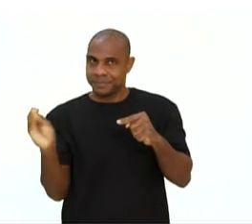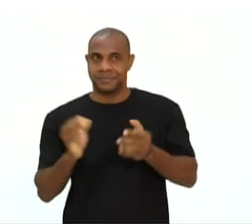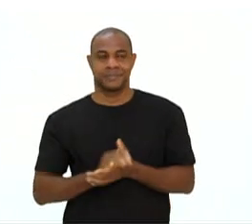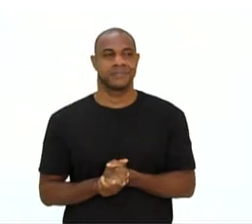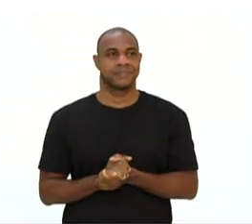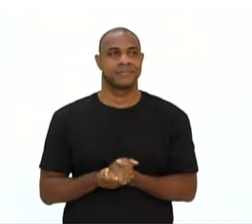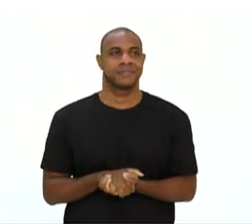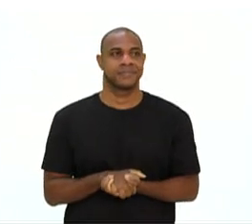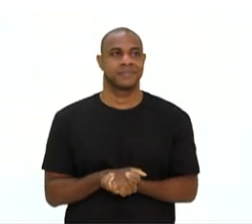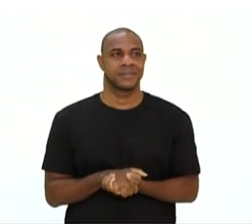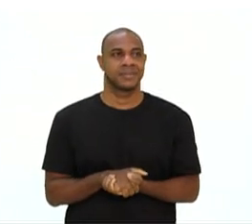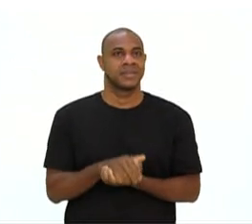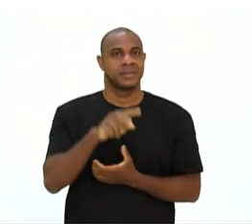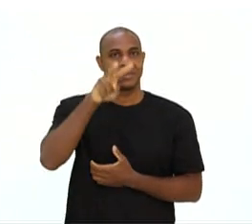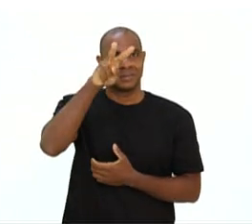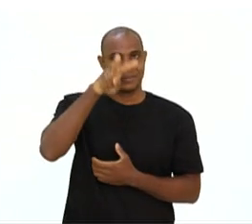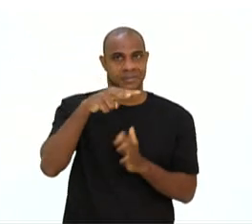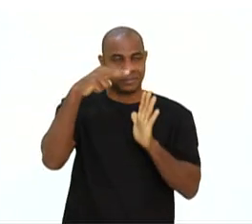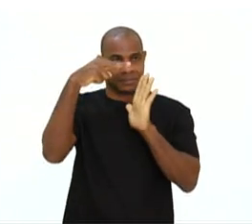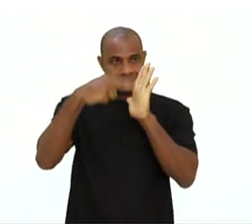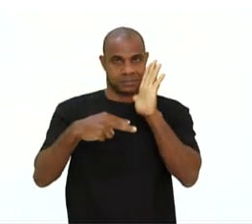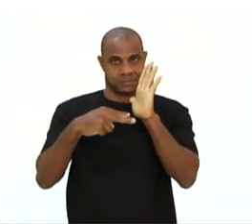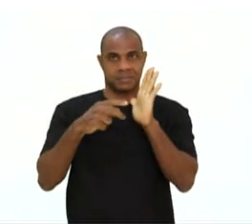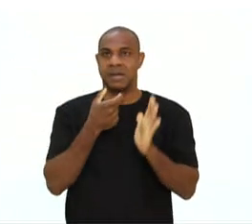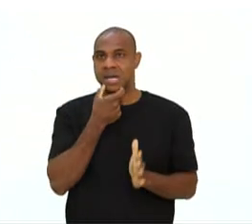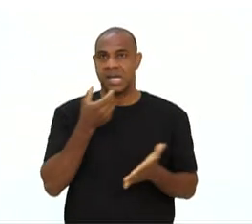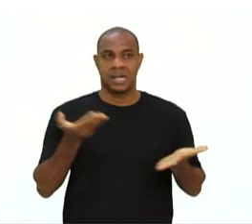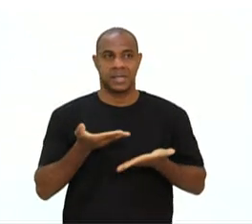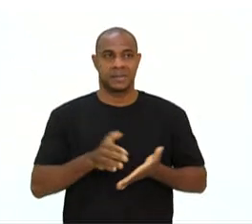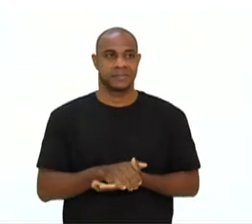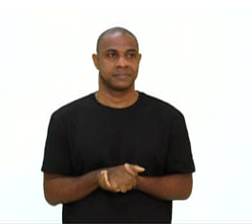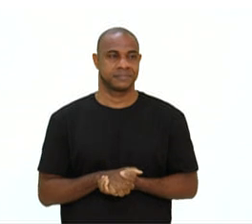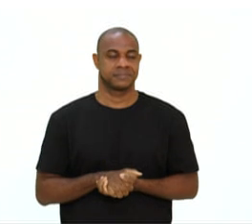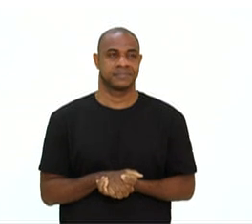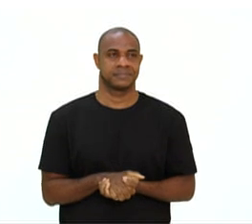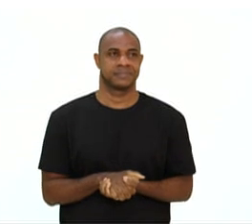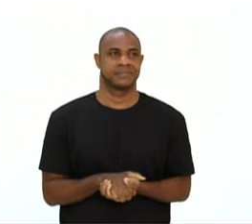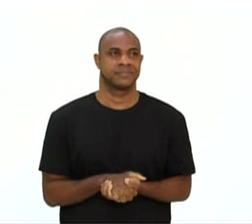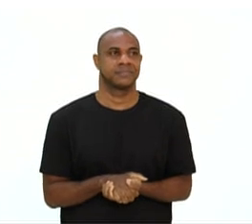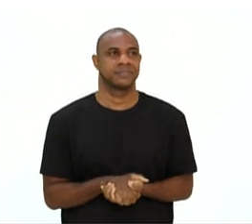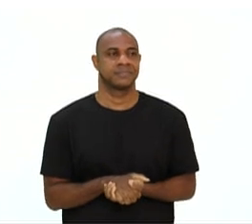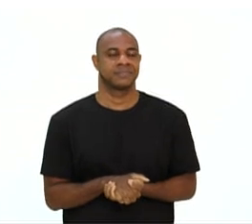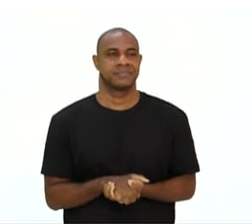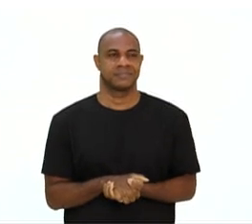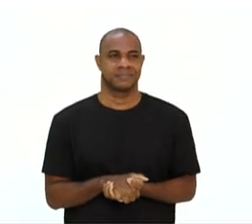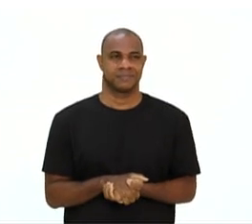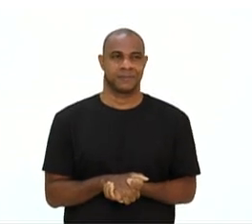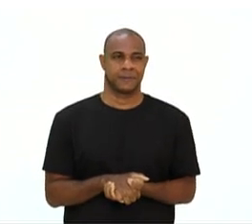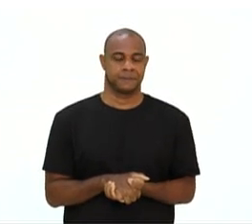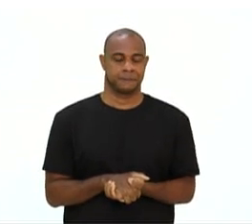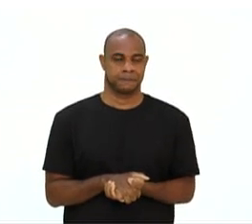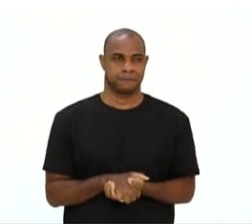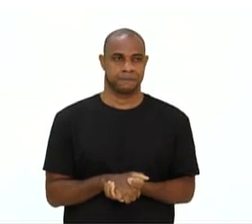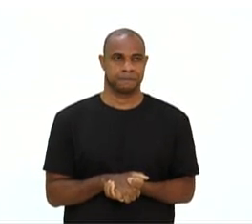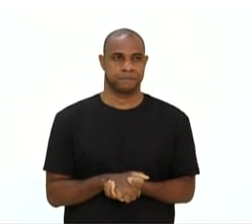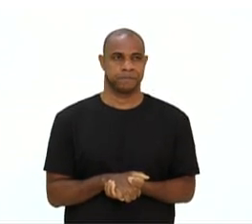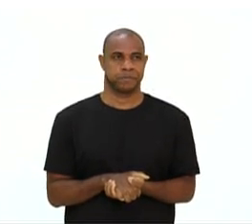and write a page tonight, and let that page come out of you. Then it will be